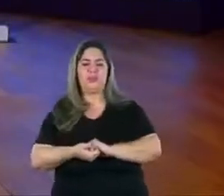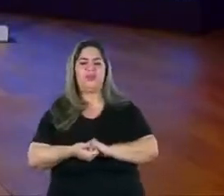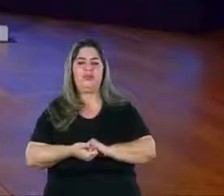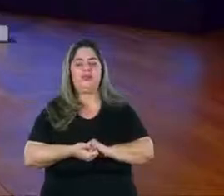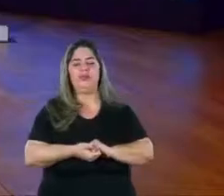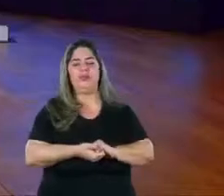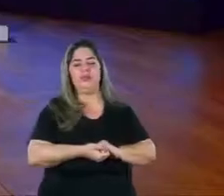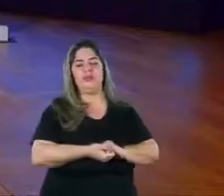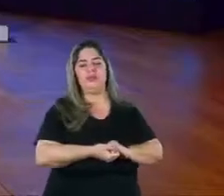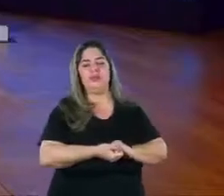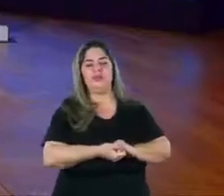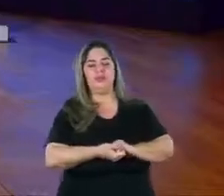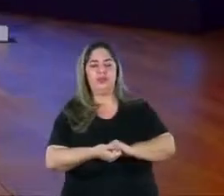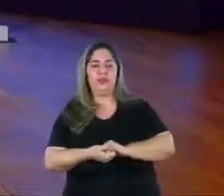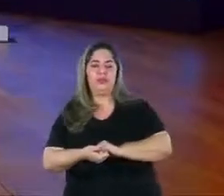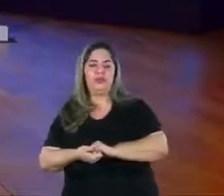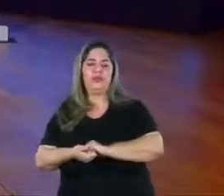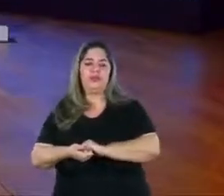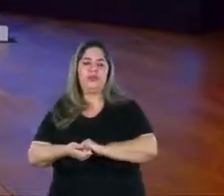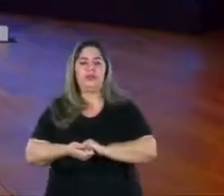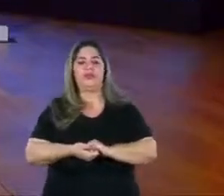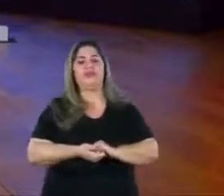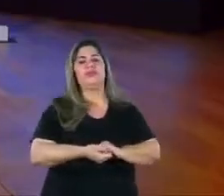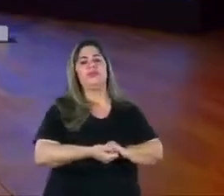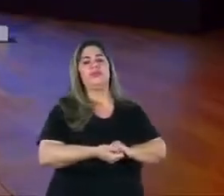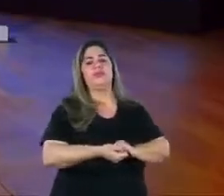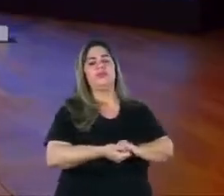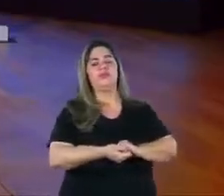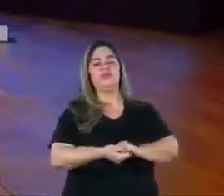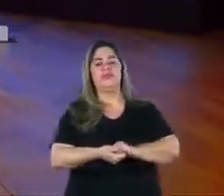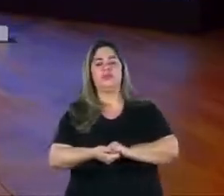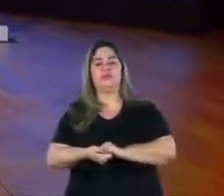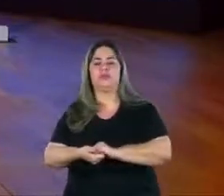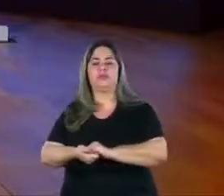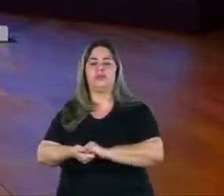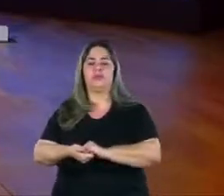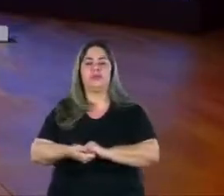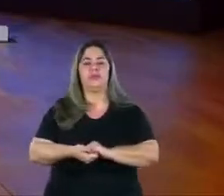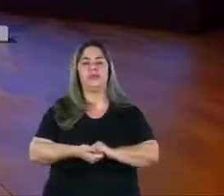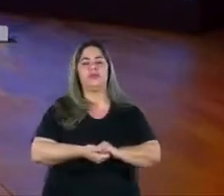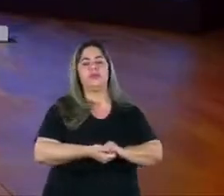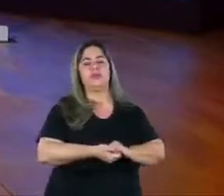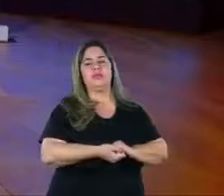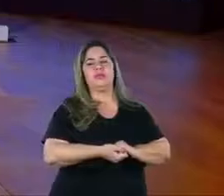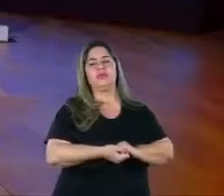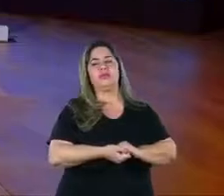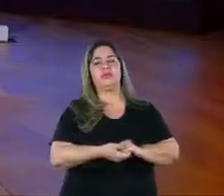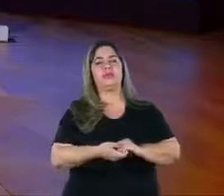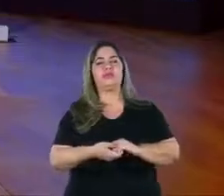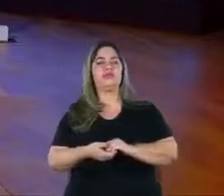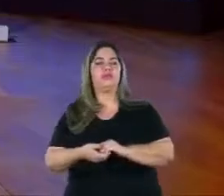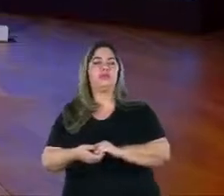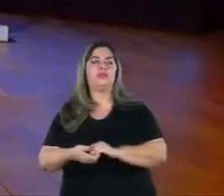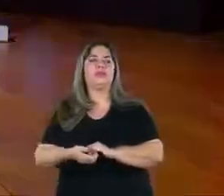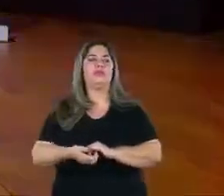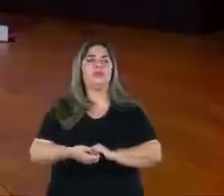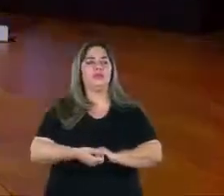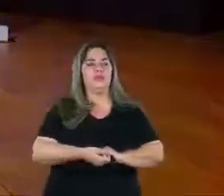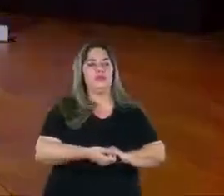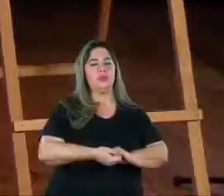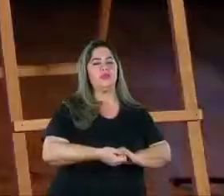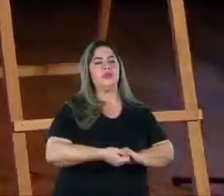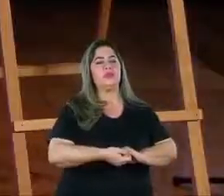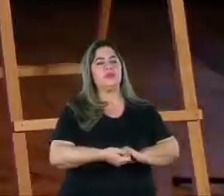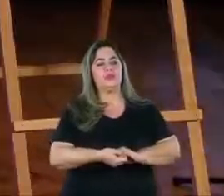Aléa. C'est ce qui homogénéise, mais il faut dire aussi qui mécanise. Que de nouvelles diversités, c'est ce qui rend abstrait. C'est